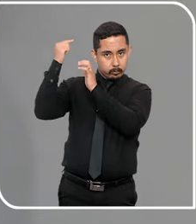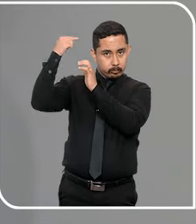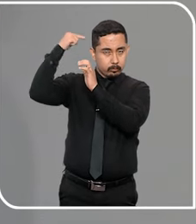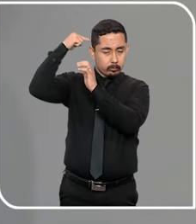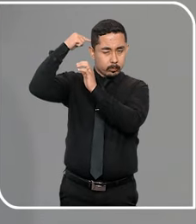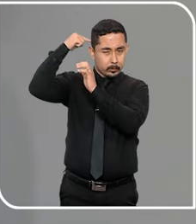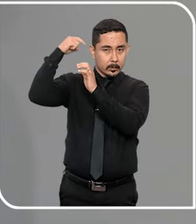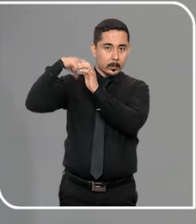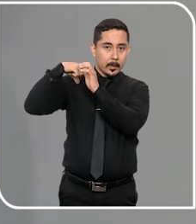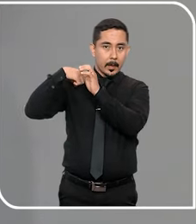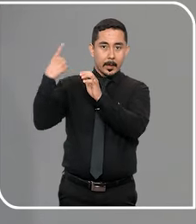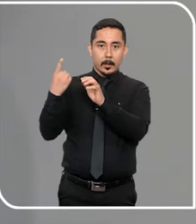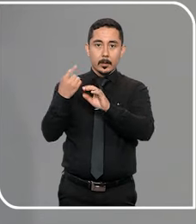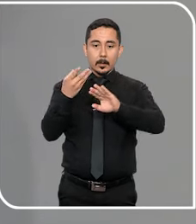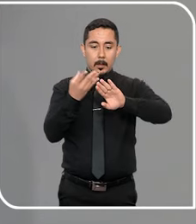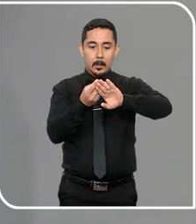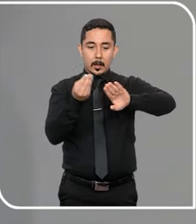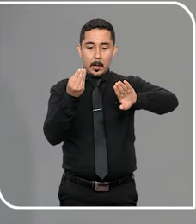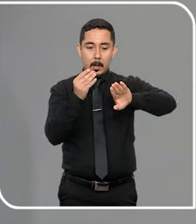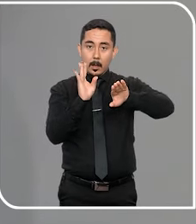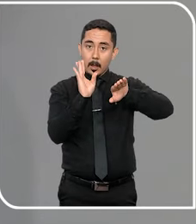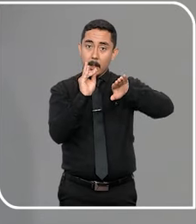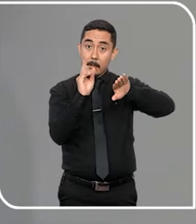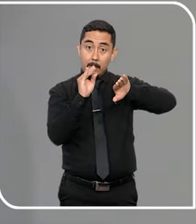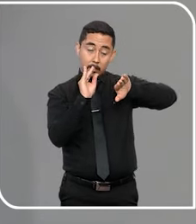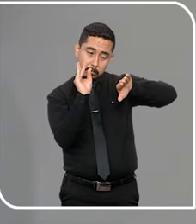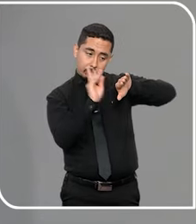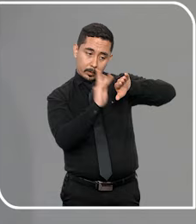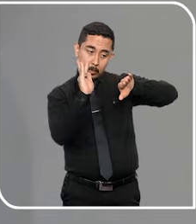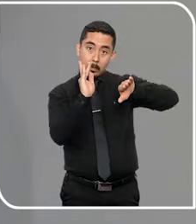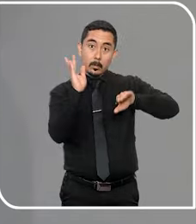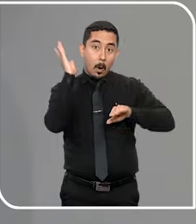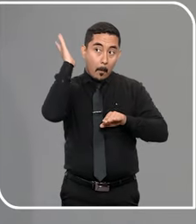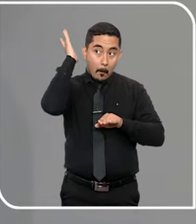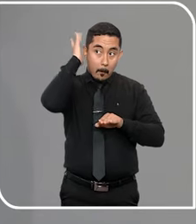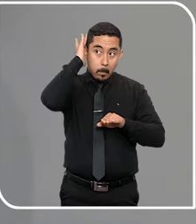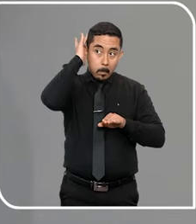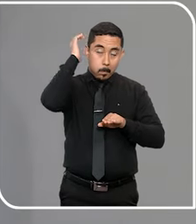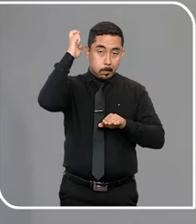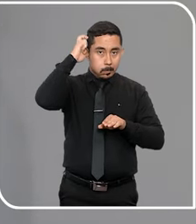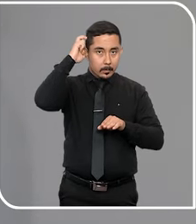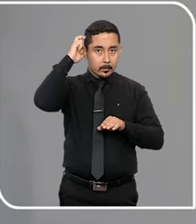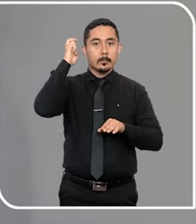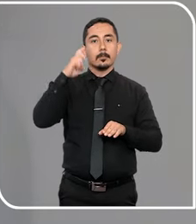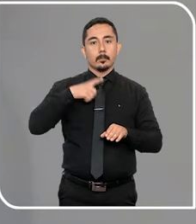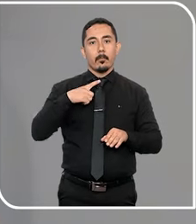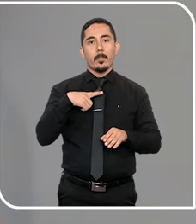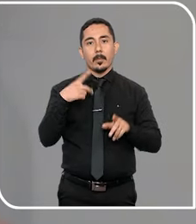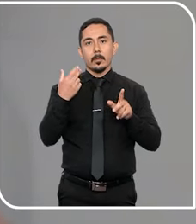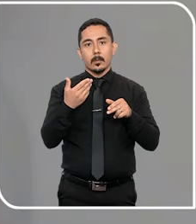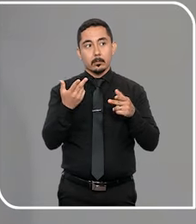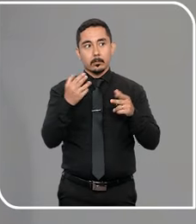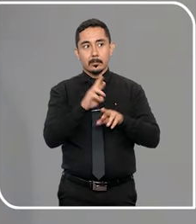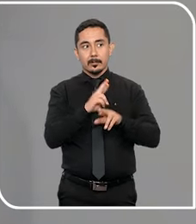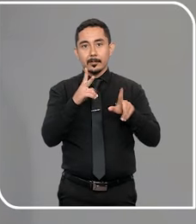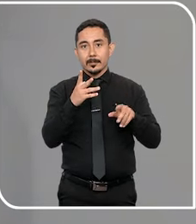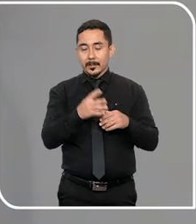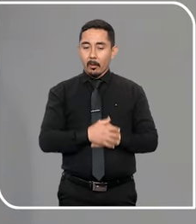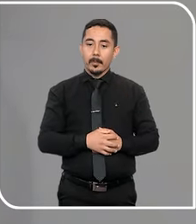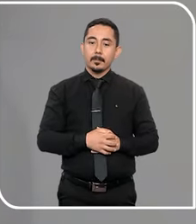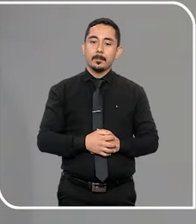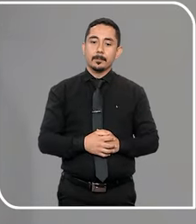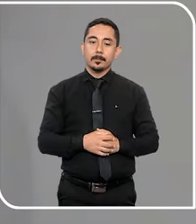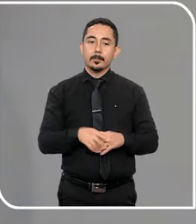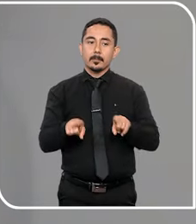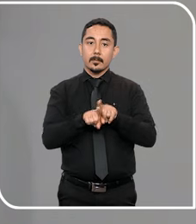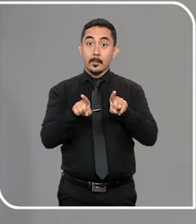dentro da Coca Então tem um ímã grudado na cabecinha dele então é um aparelho que chama mais atenção é mais diferente né